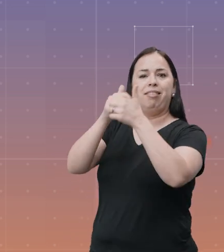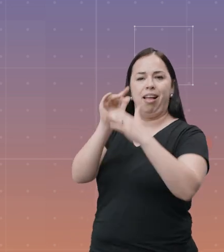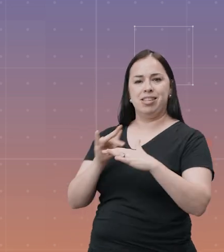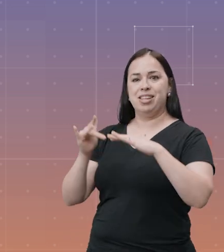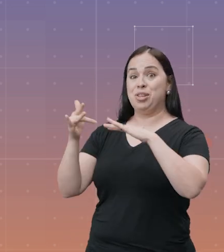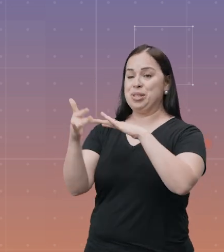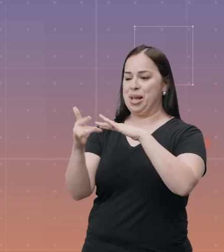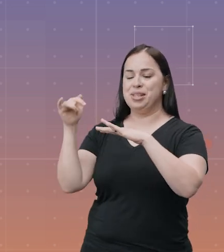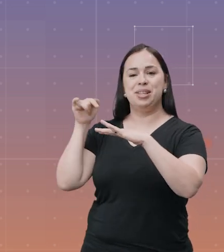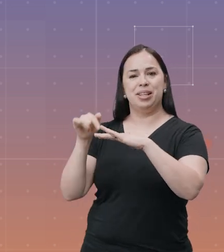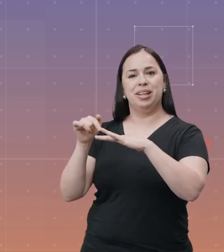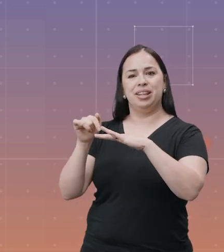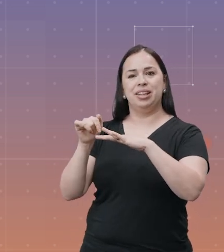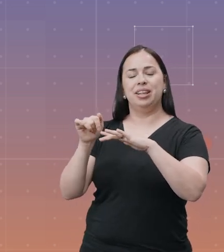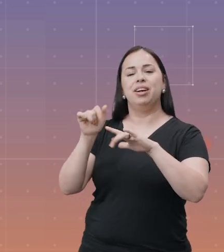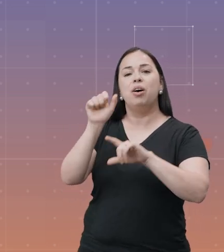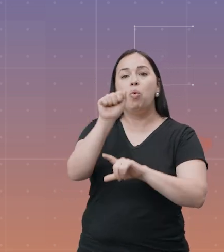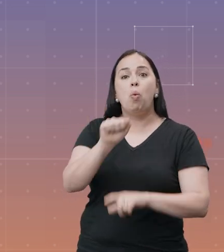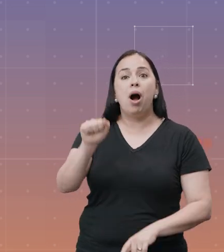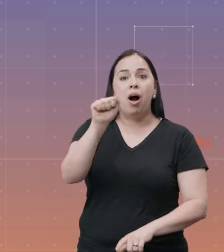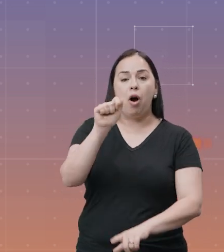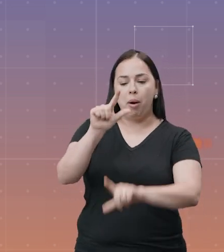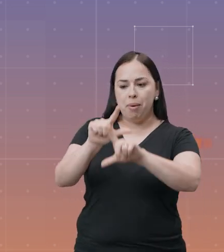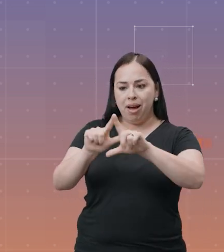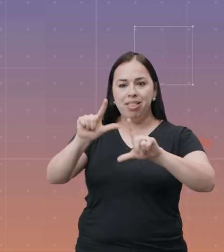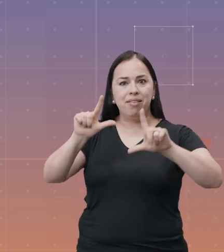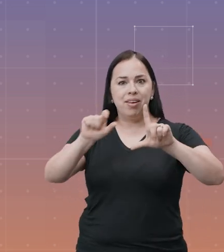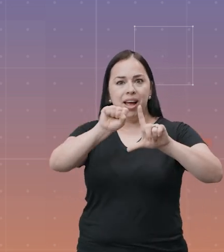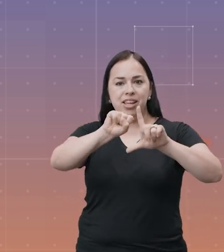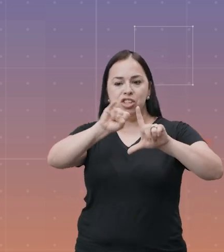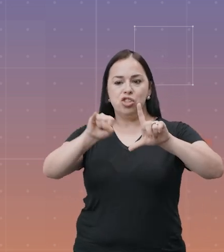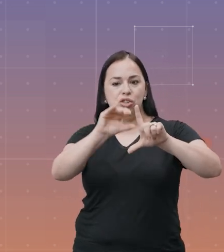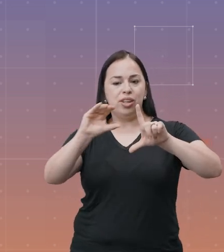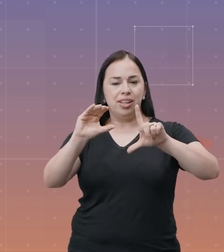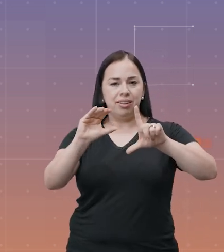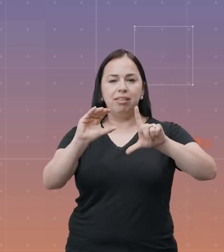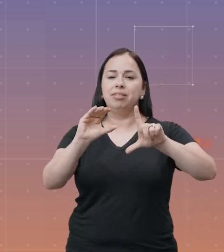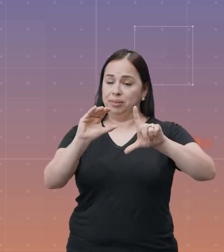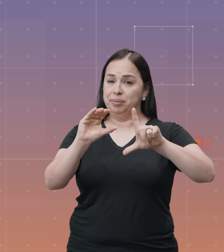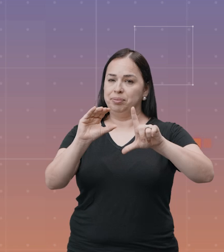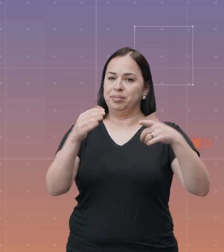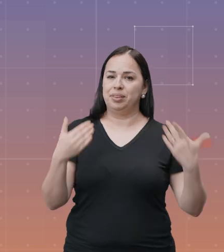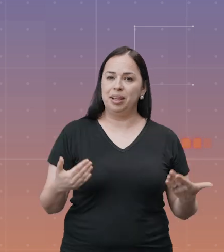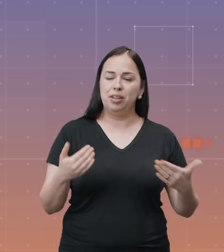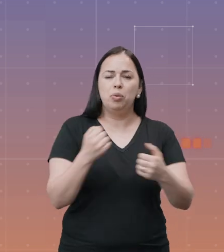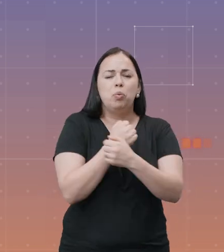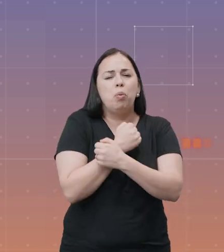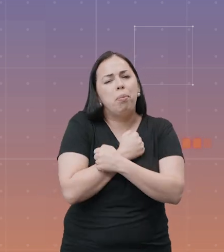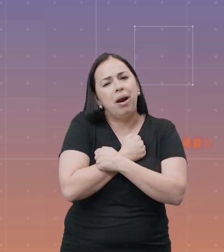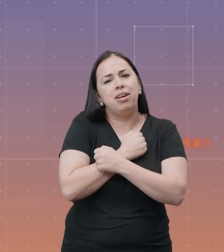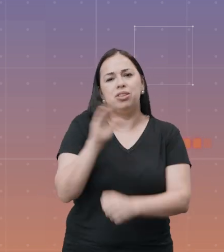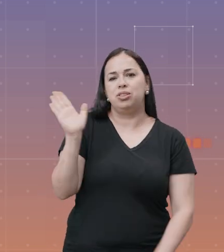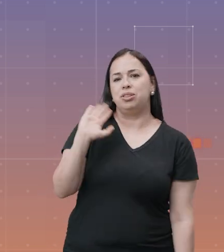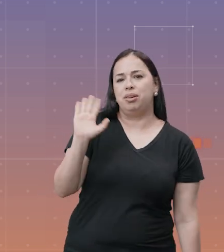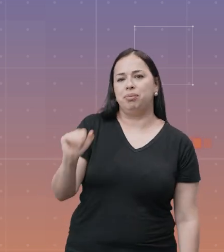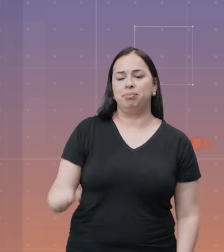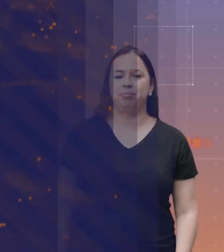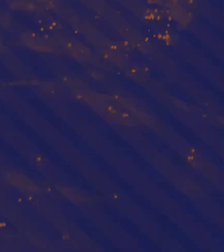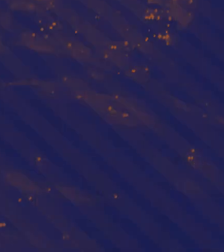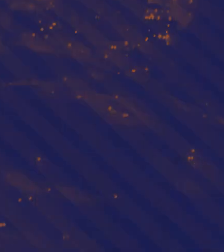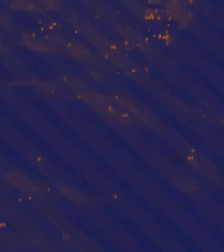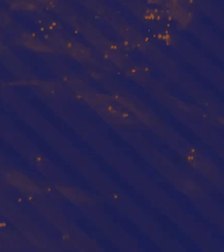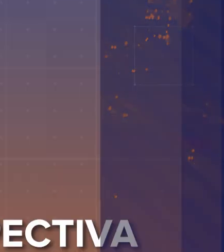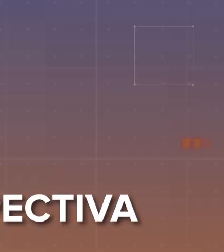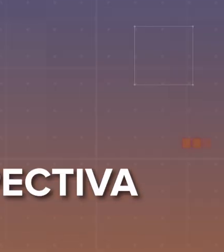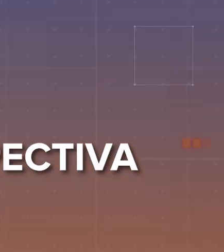seguir também nas redes sociais com o @TV Câmara SJC em todas elas. Um abraço e tchau!